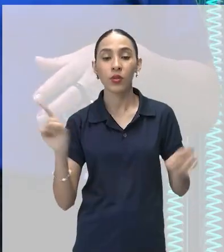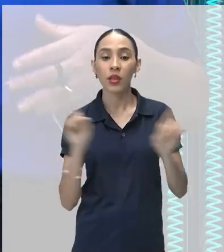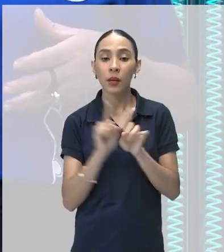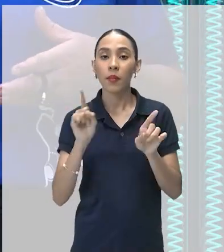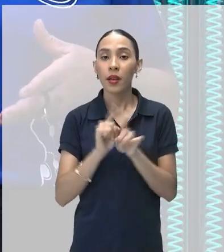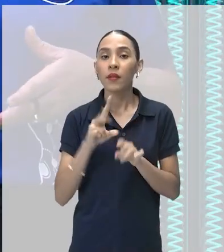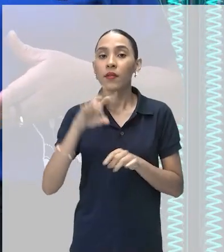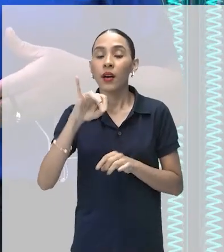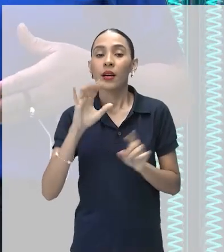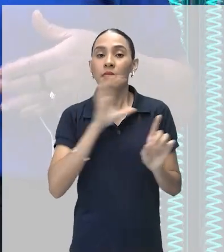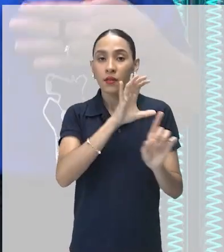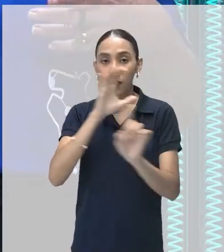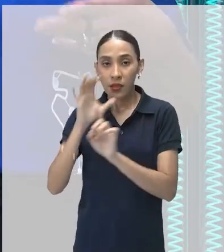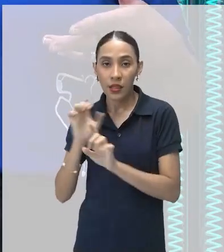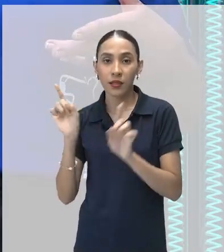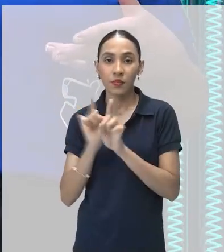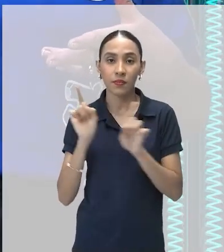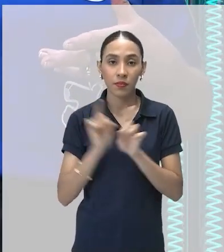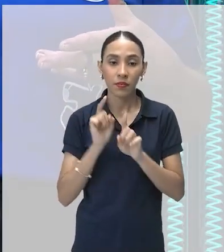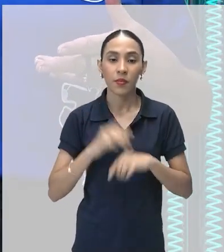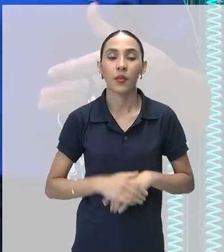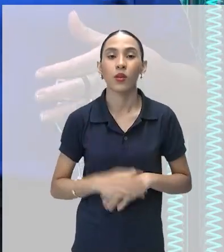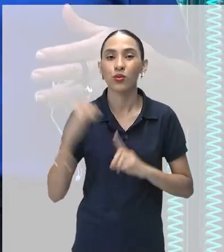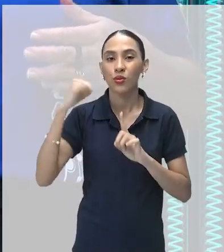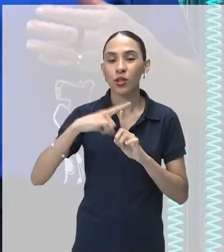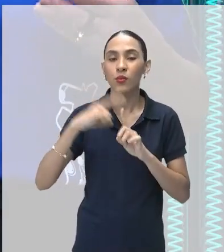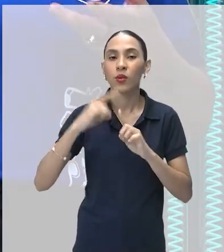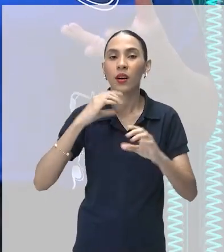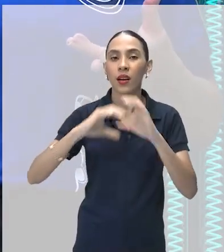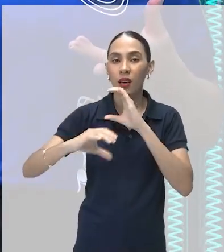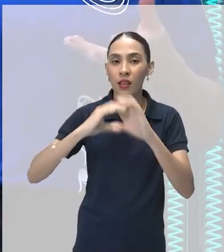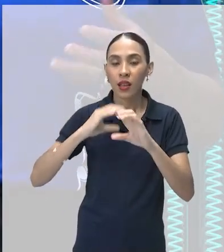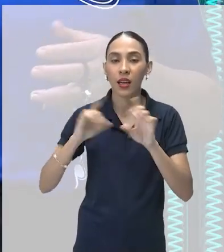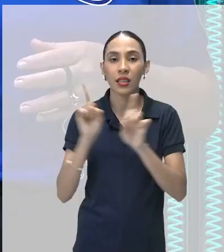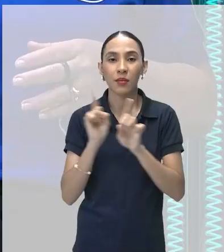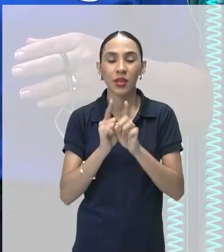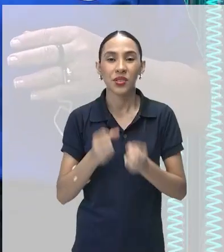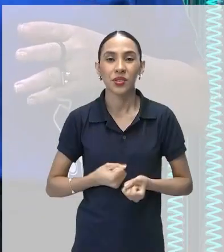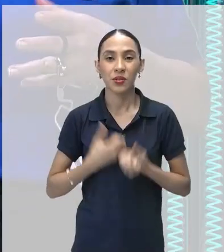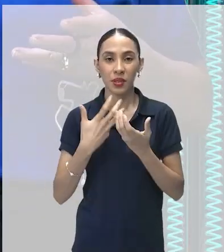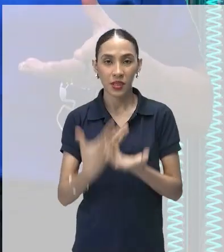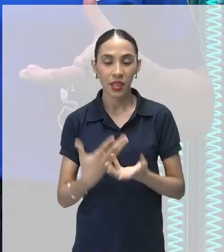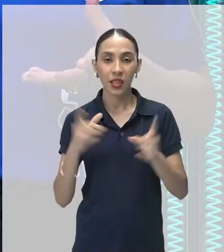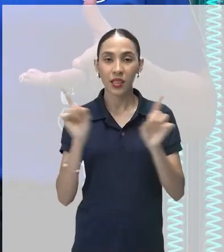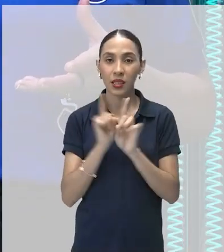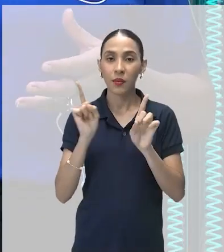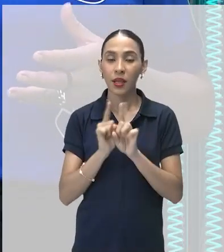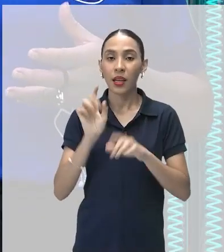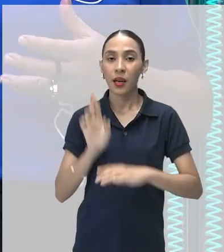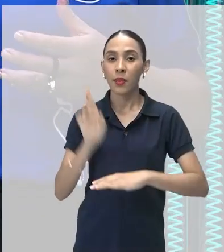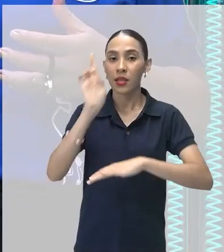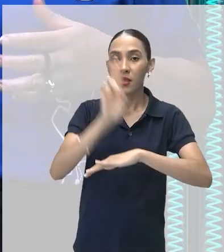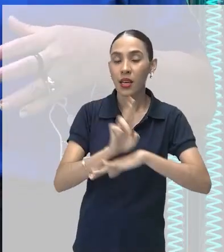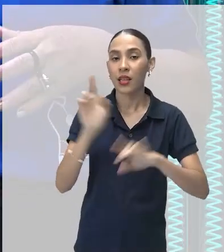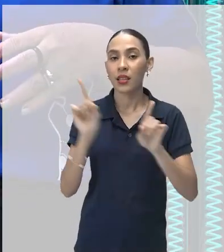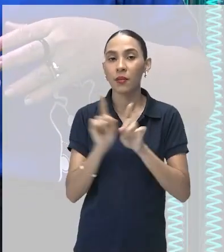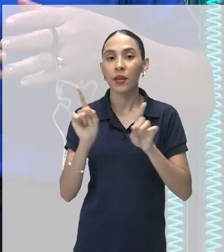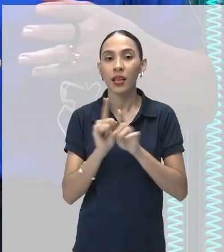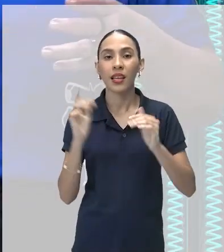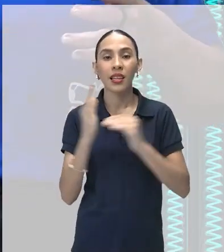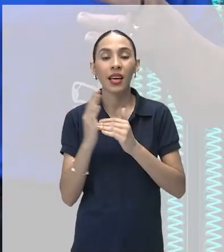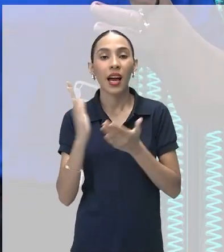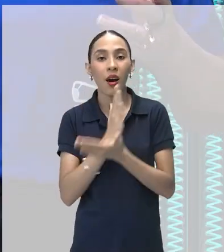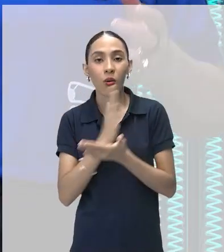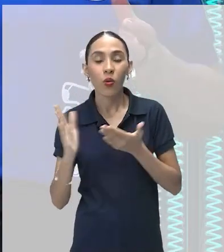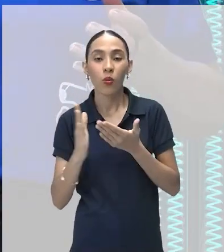também modificar a forma de cantar, a forma de expressar, a forma de representar também até